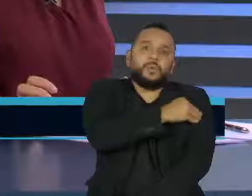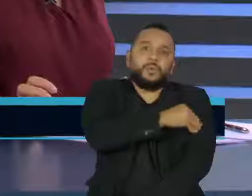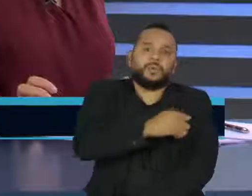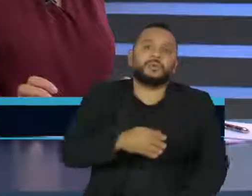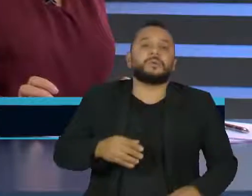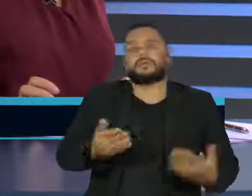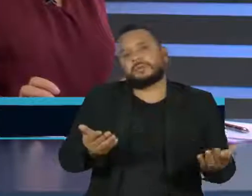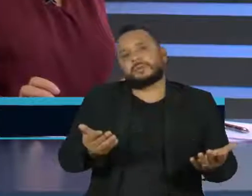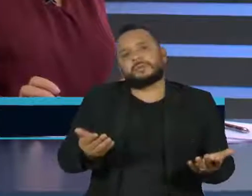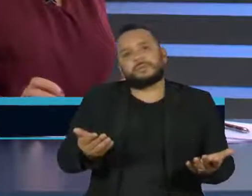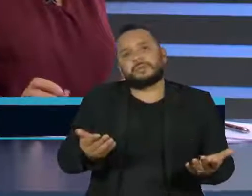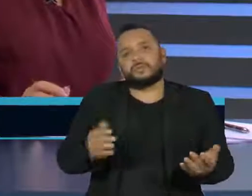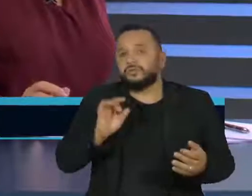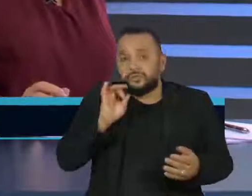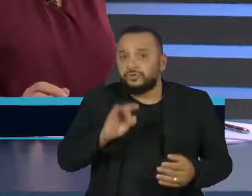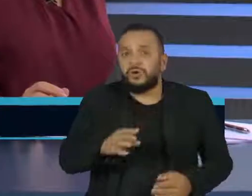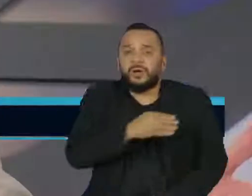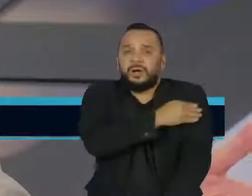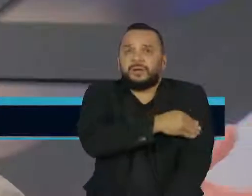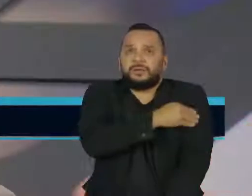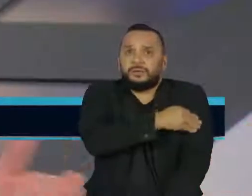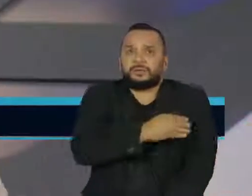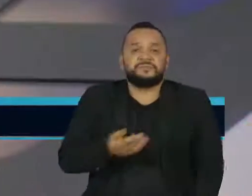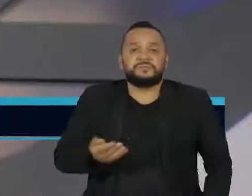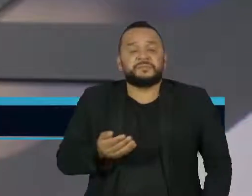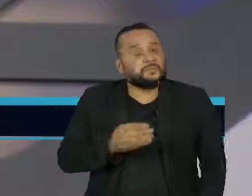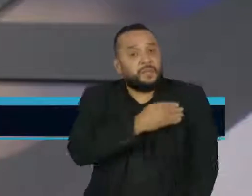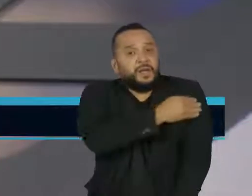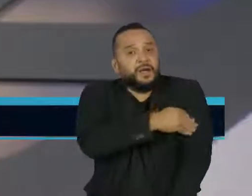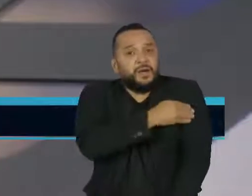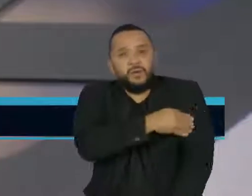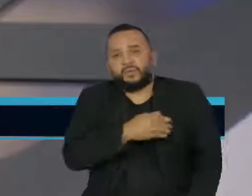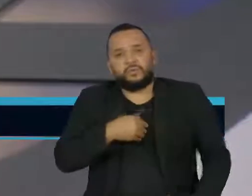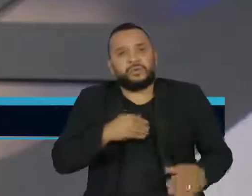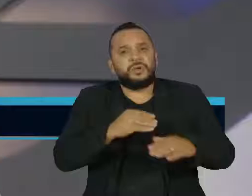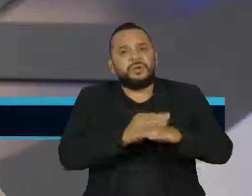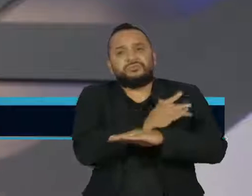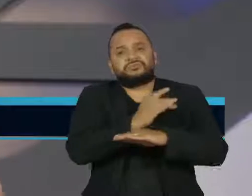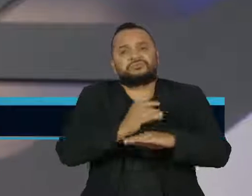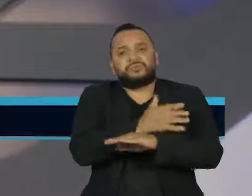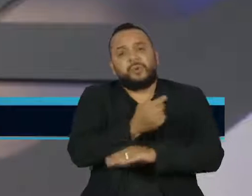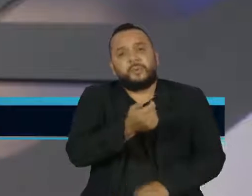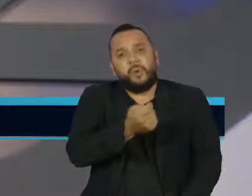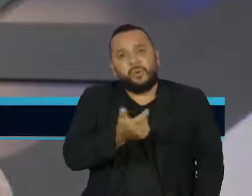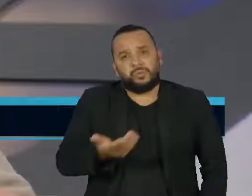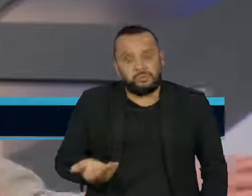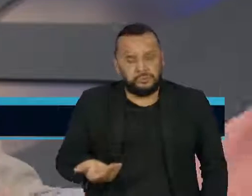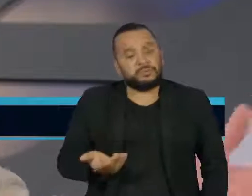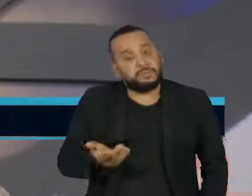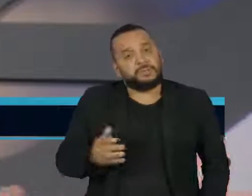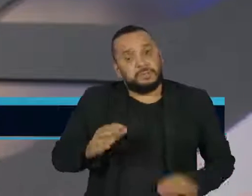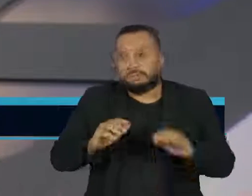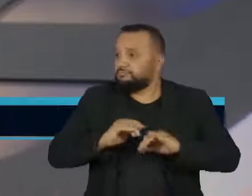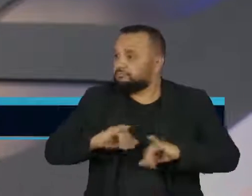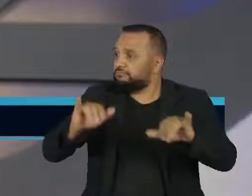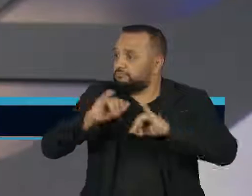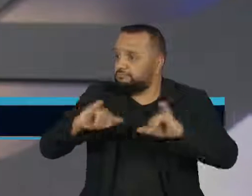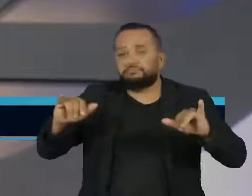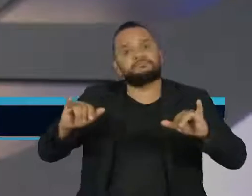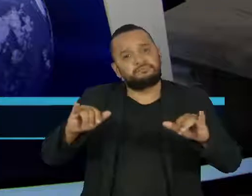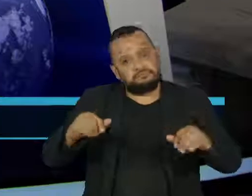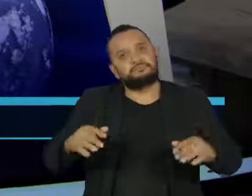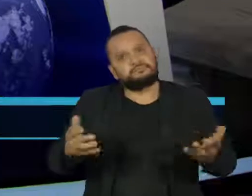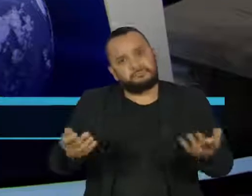O carro anda igual, só que ele não vai poluir. Então, primeiro é uma decisão do consumidor. Segundo, do setor como um todo, espalhar isso ao longo da